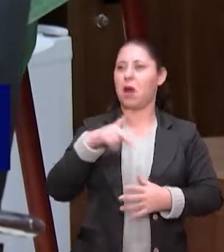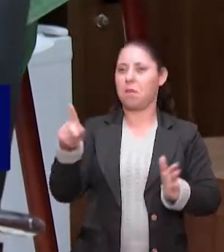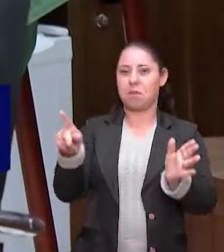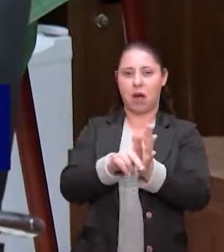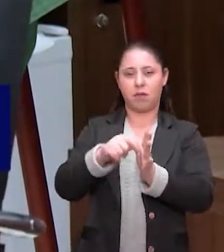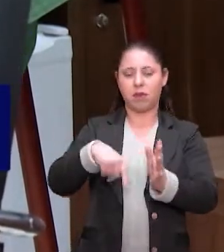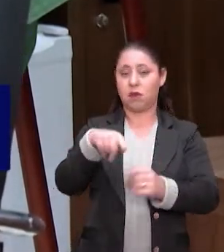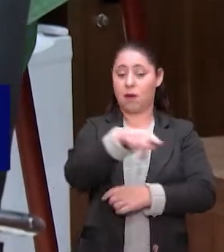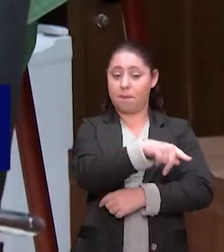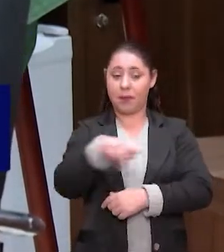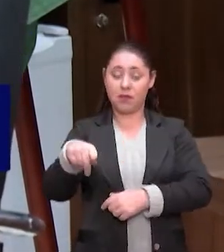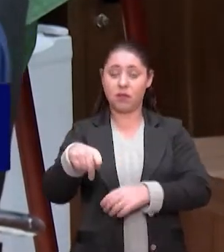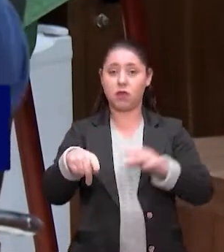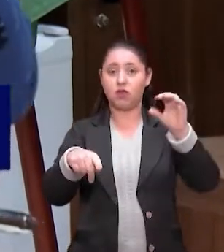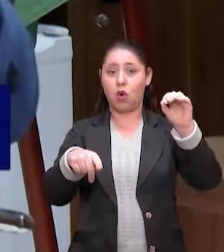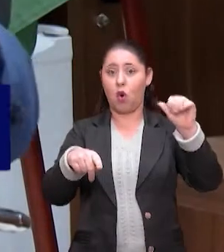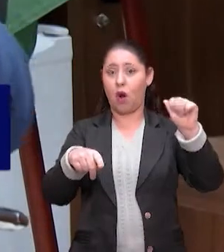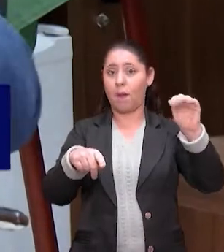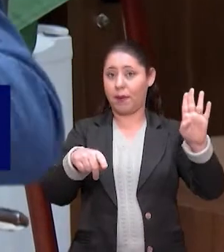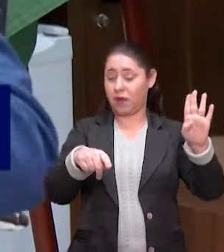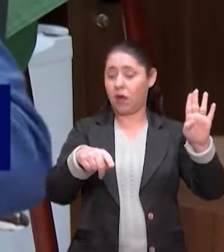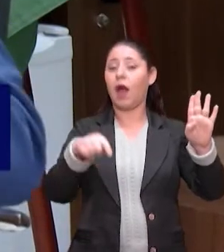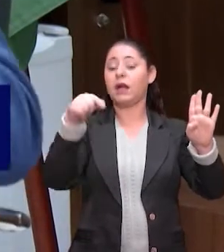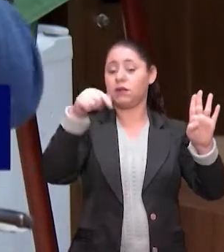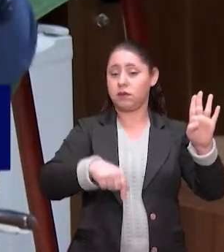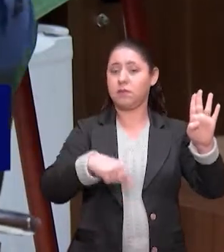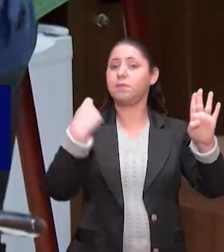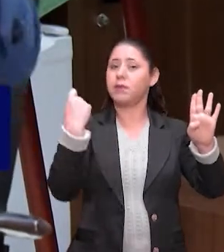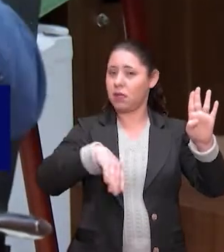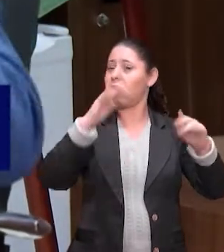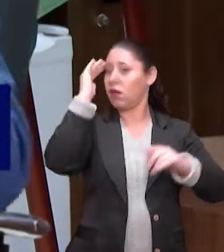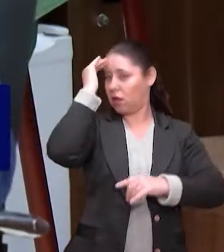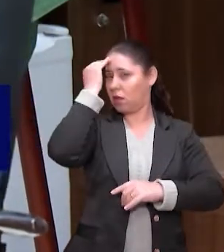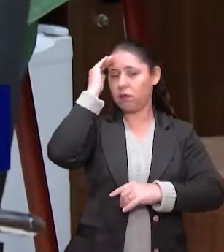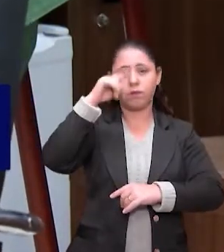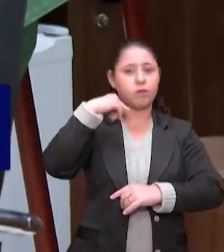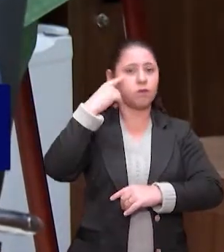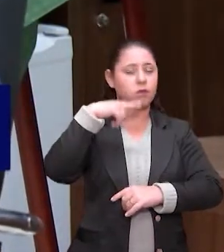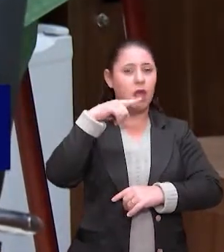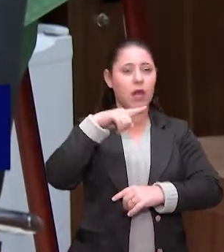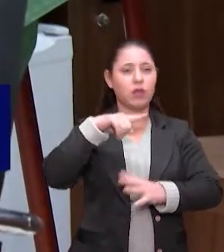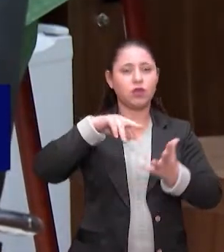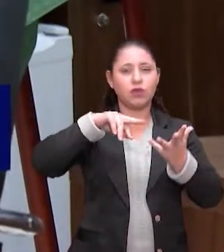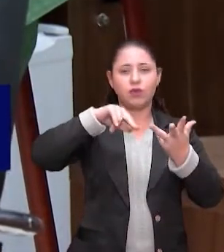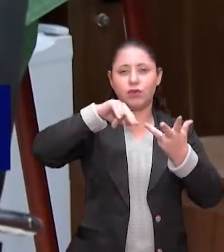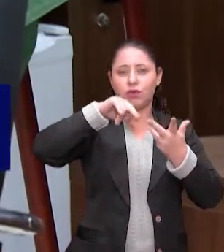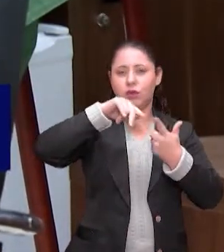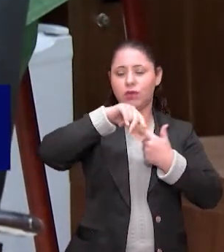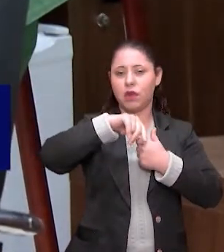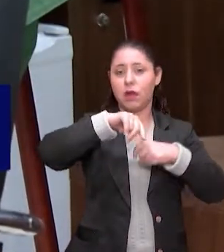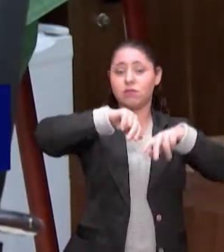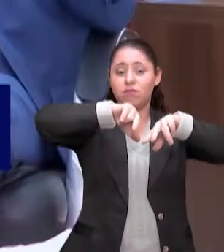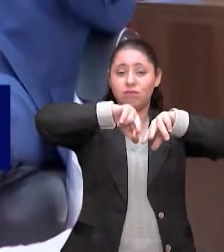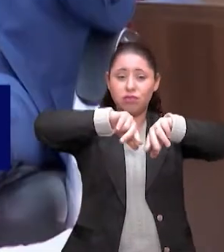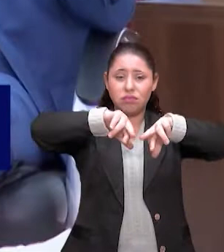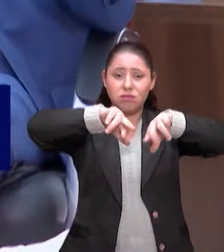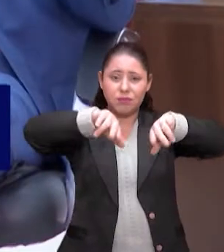advogado. Não, isso está lá no meu escritório. Aqui eu sento como presidente do OAB. E como presidente do OAB, eu tenho que entender que a advocacia é